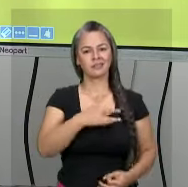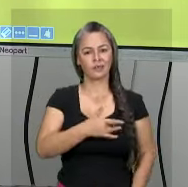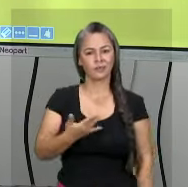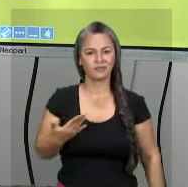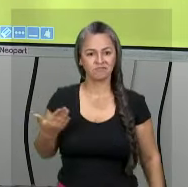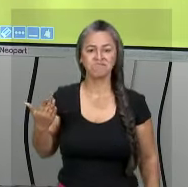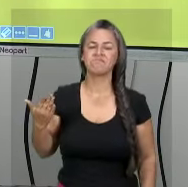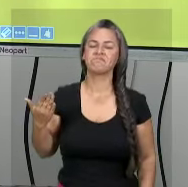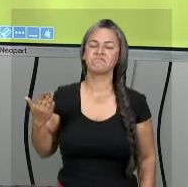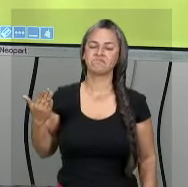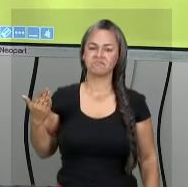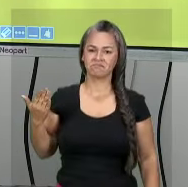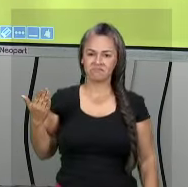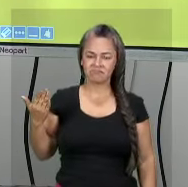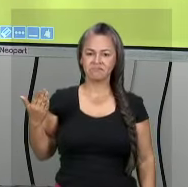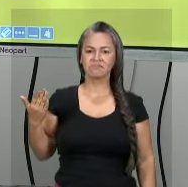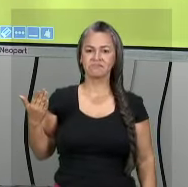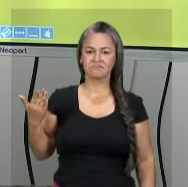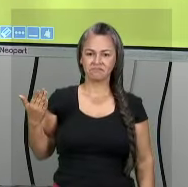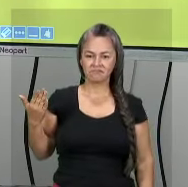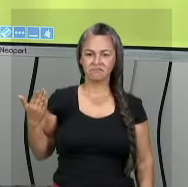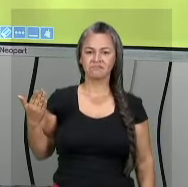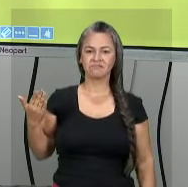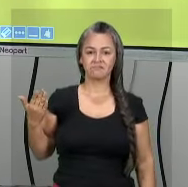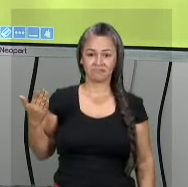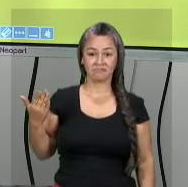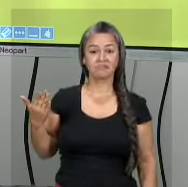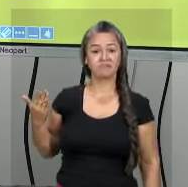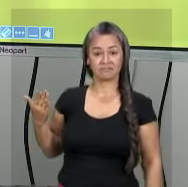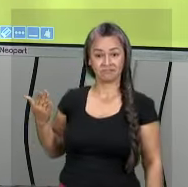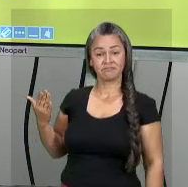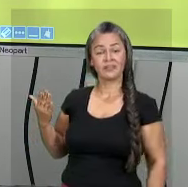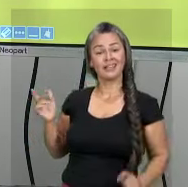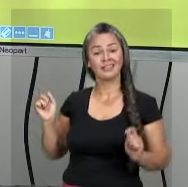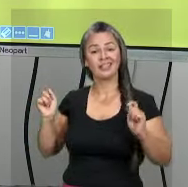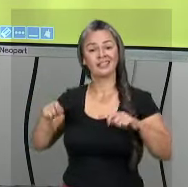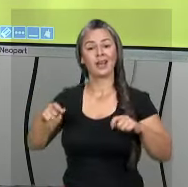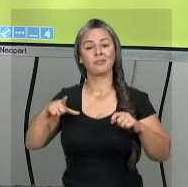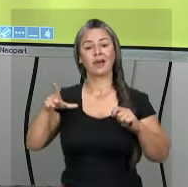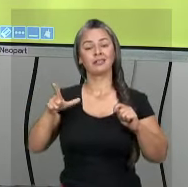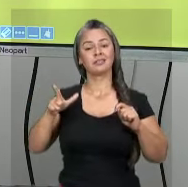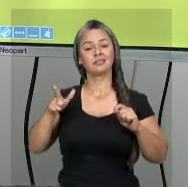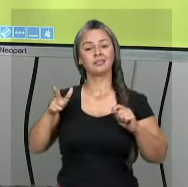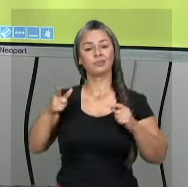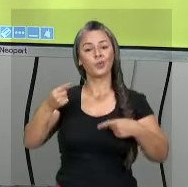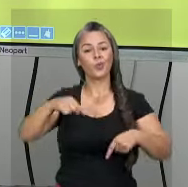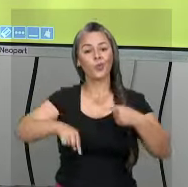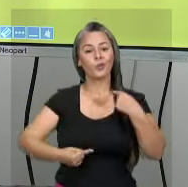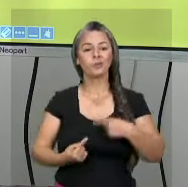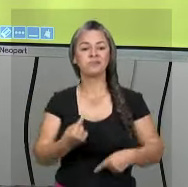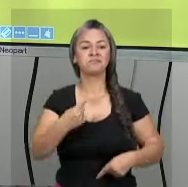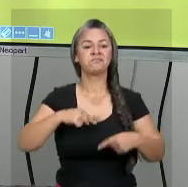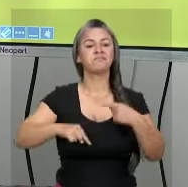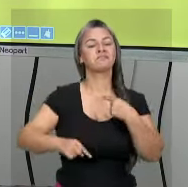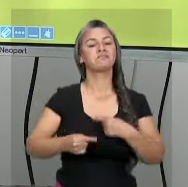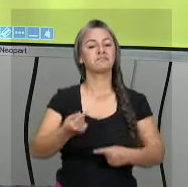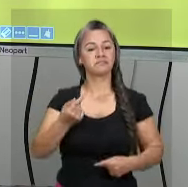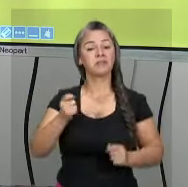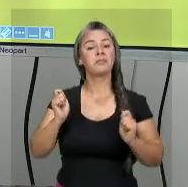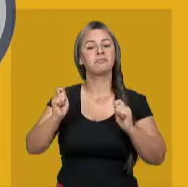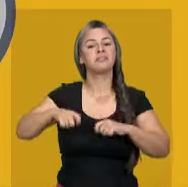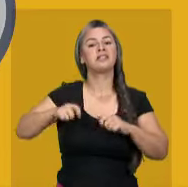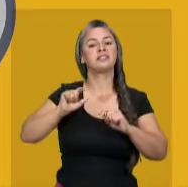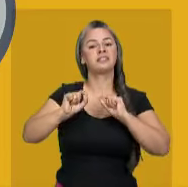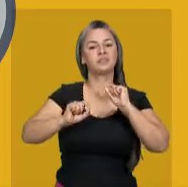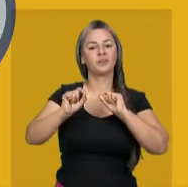A saúde, ela que mantém o funcionamento do nosso organismo, ela depende da interação das funções